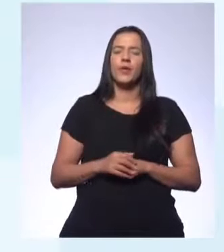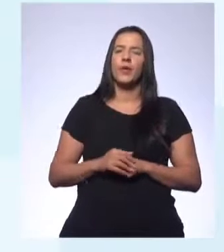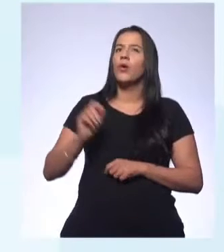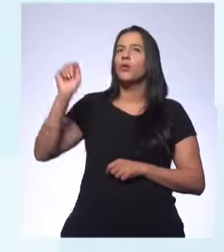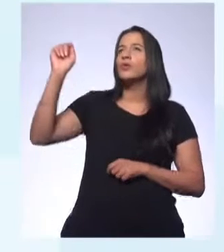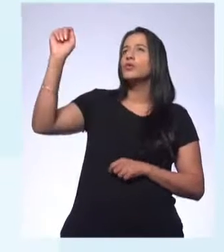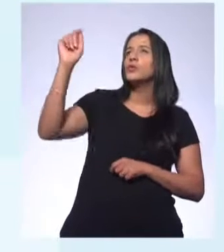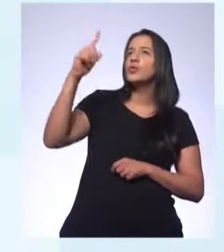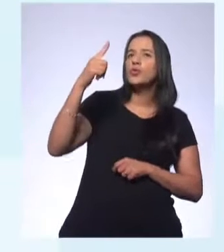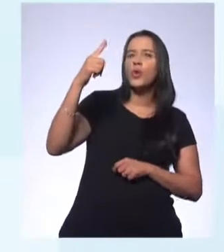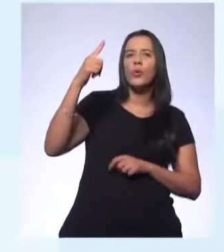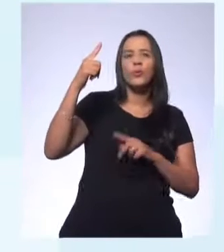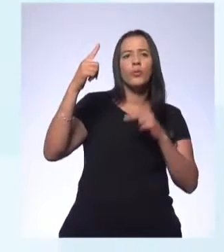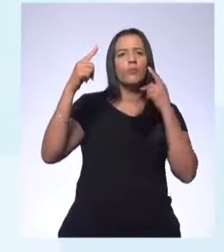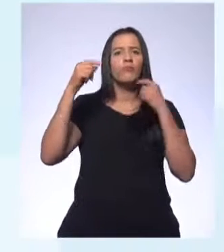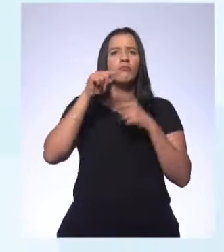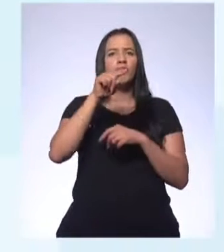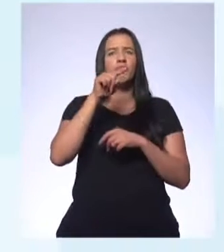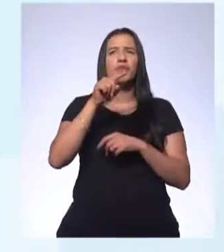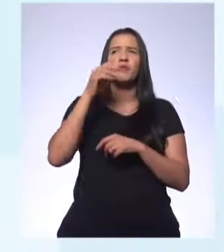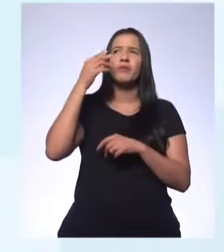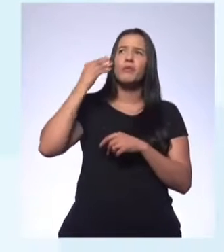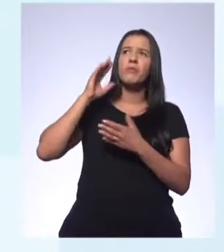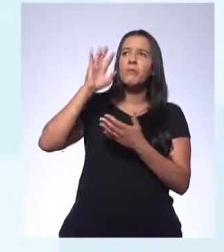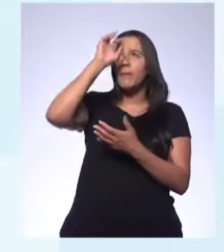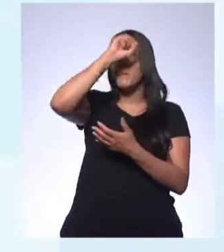Sol representa para você?